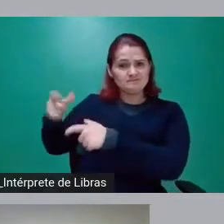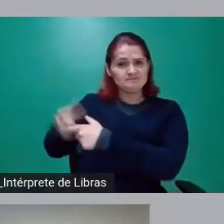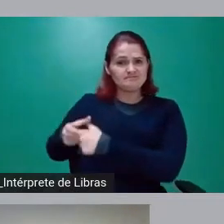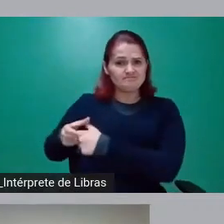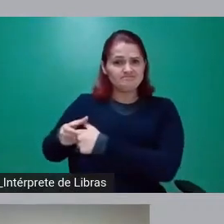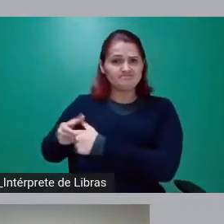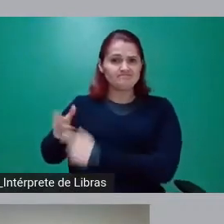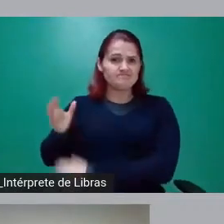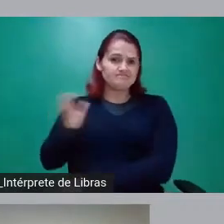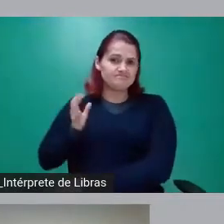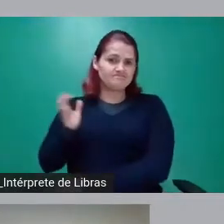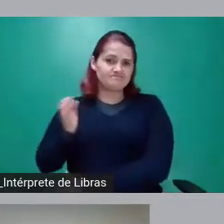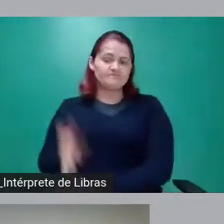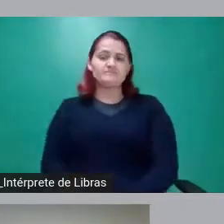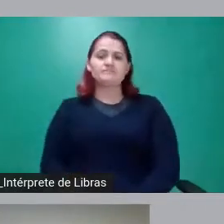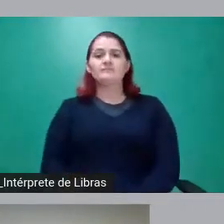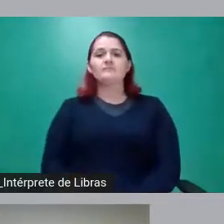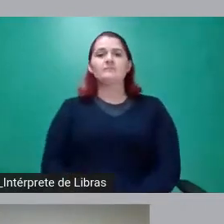filosóficas e econômicas